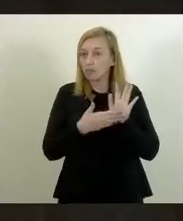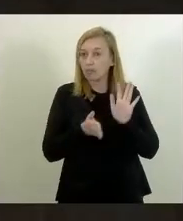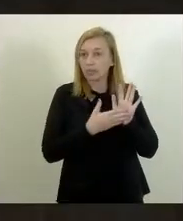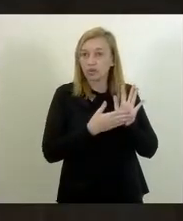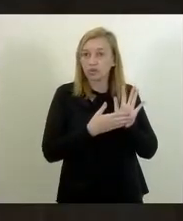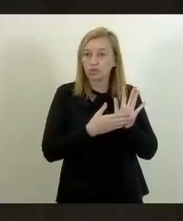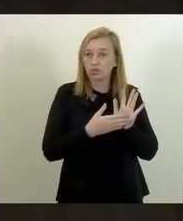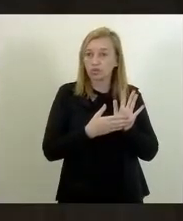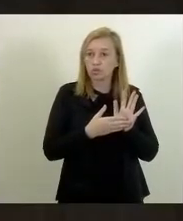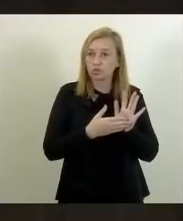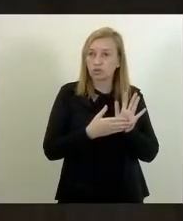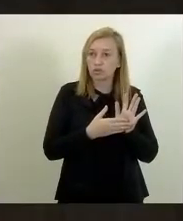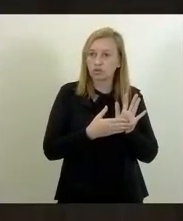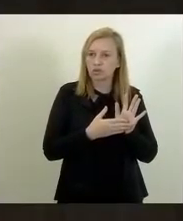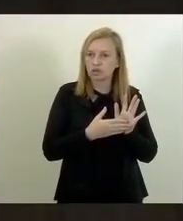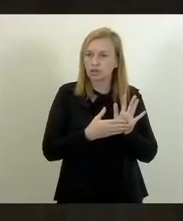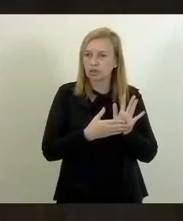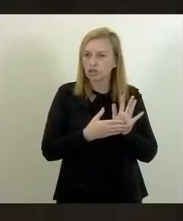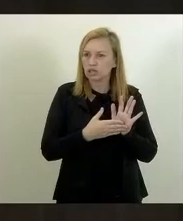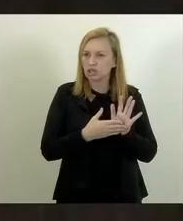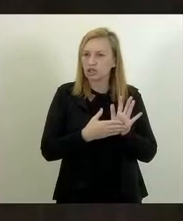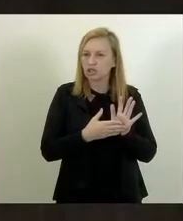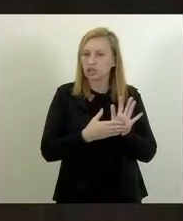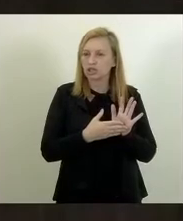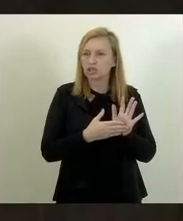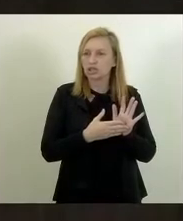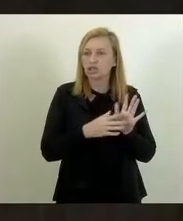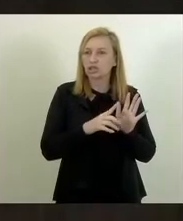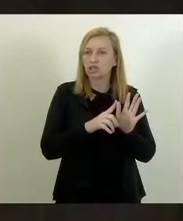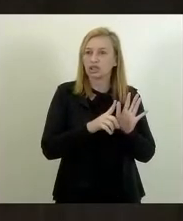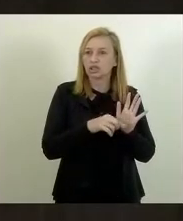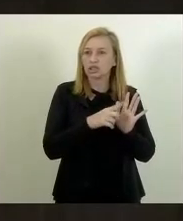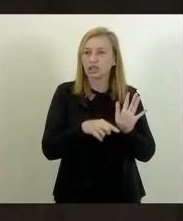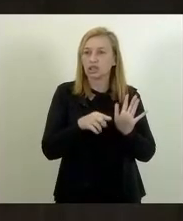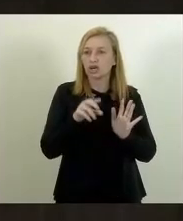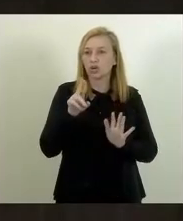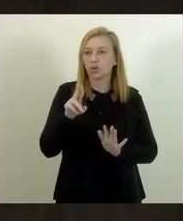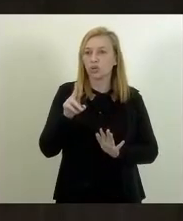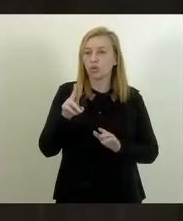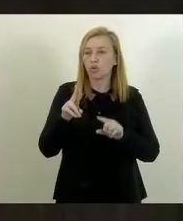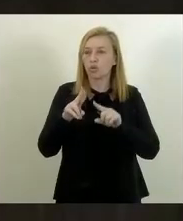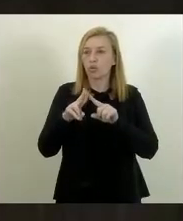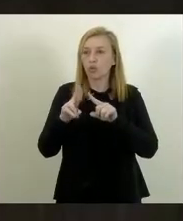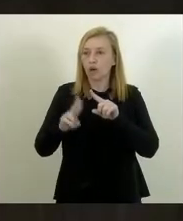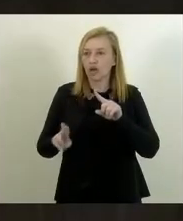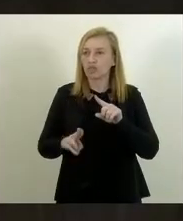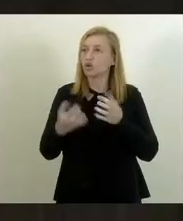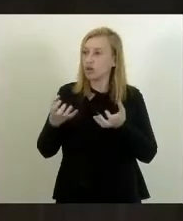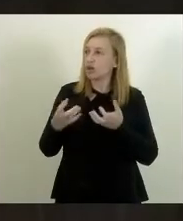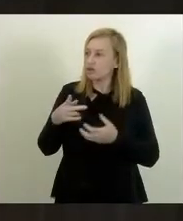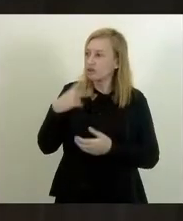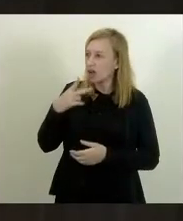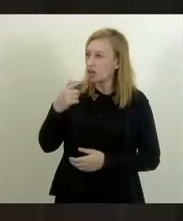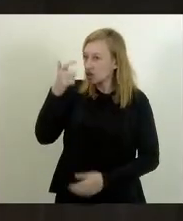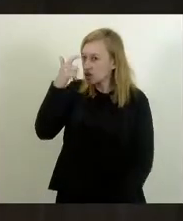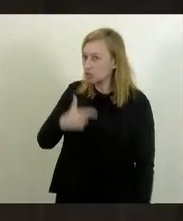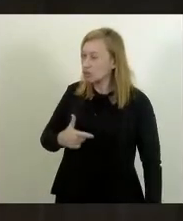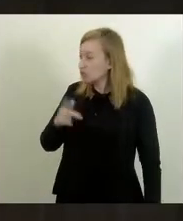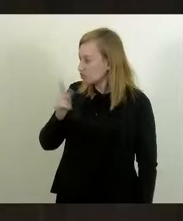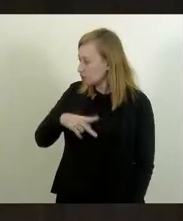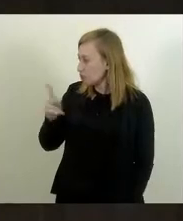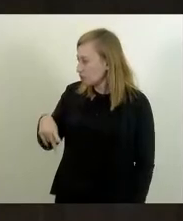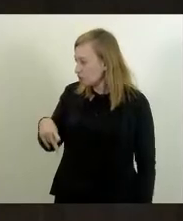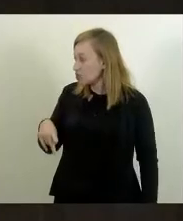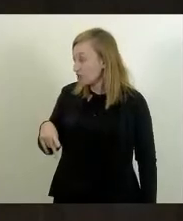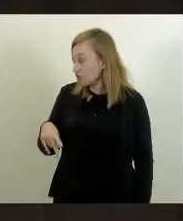a extinção da UERJ. Eu quero dizer a Vossa Excelência, como professor que sou de uma